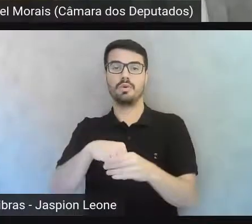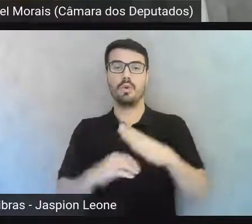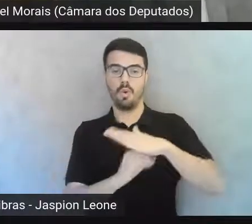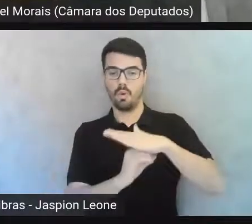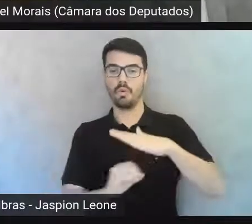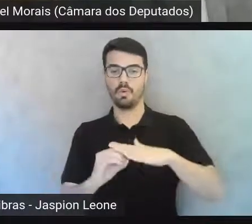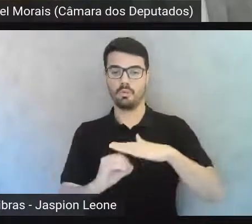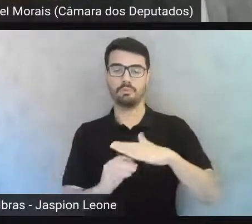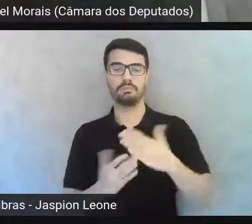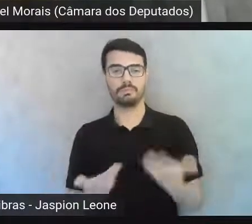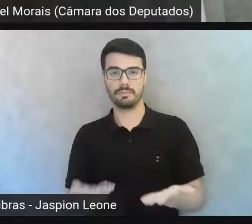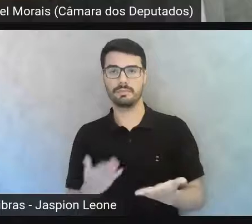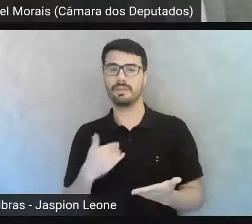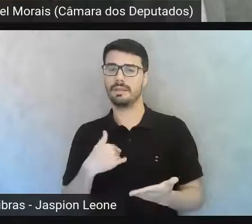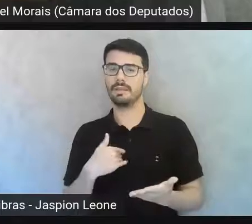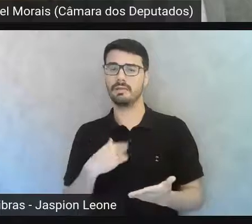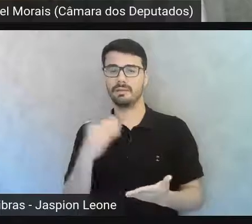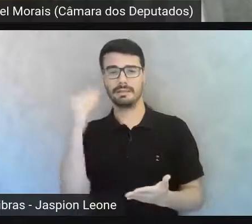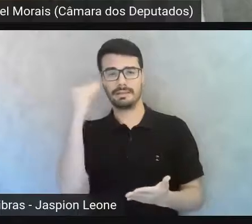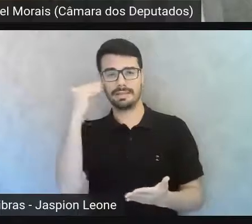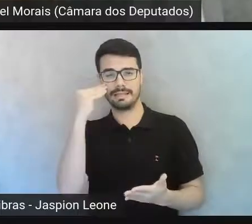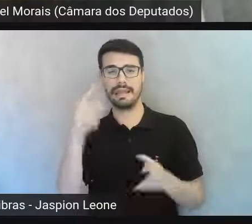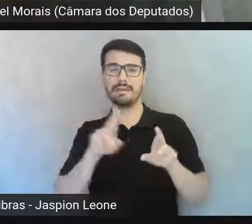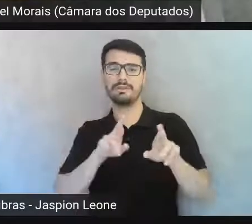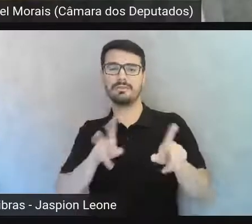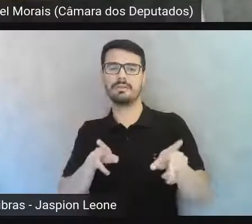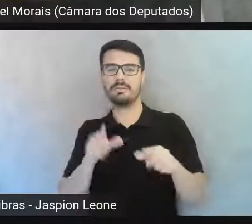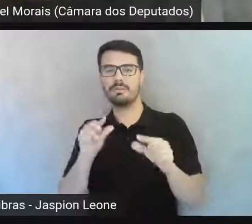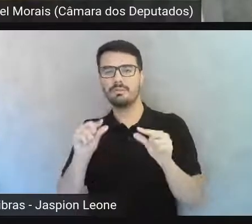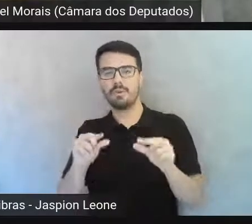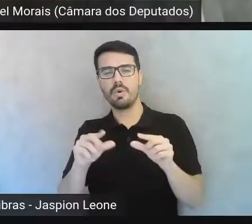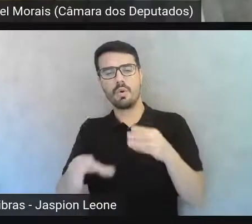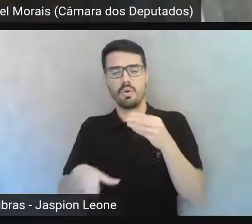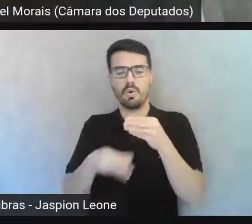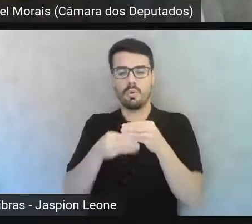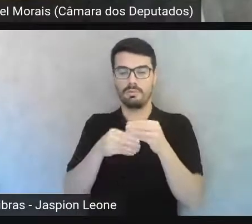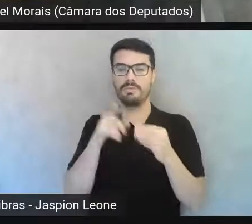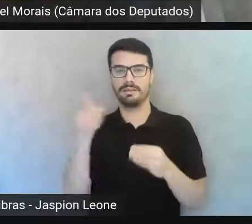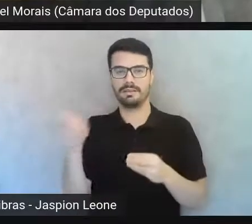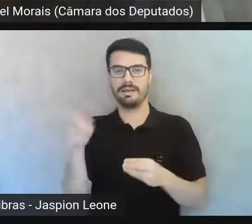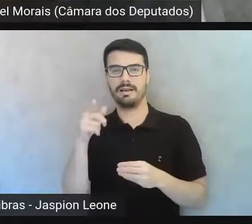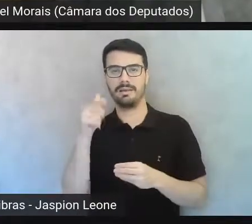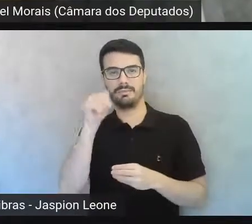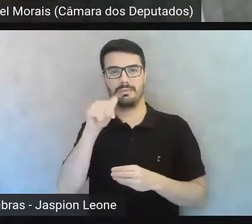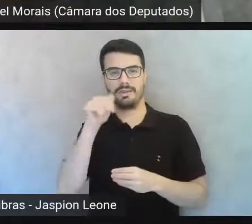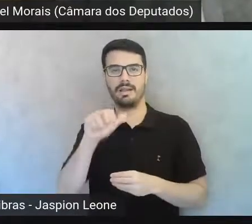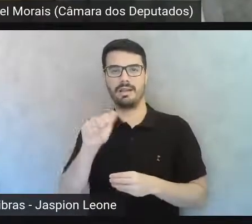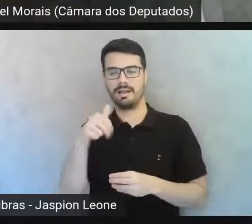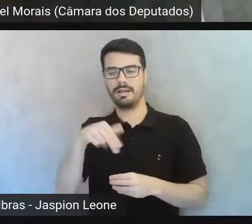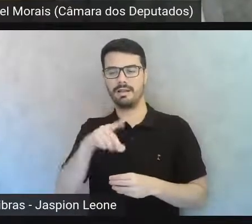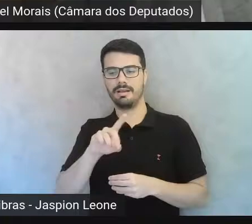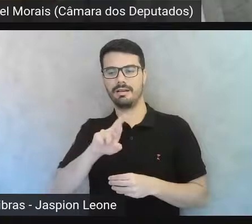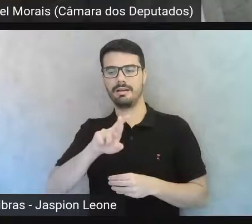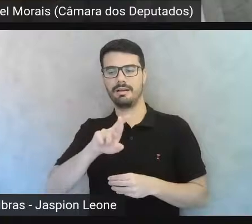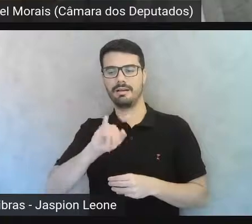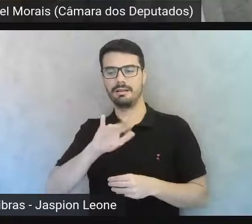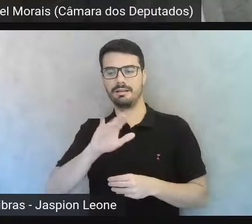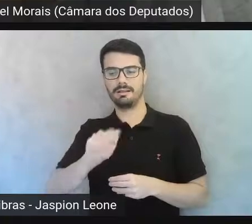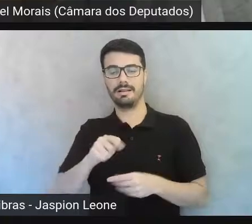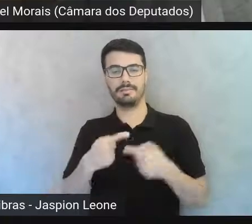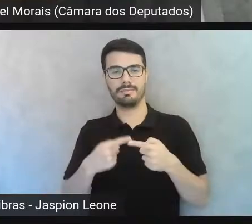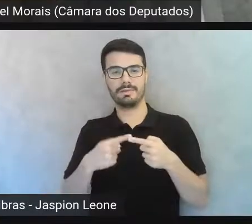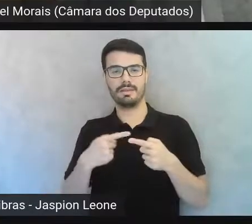vou tentar dar uma abordagem um pouco diferente para complementar a fala da Andréia, porque eu acho que o